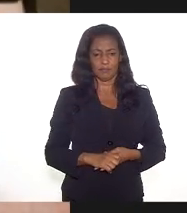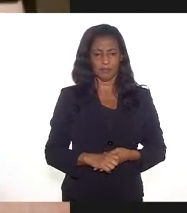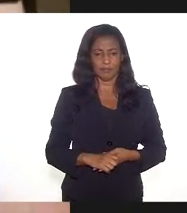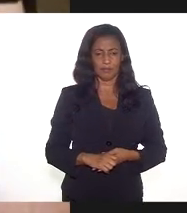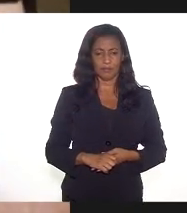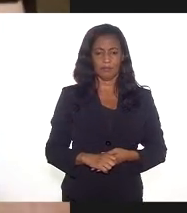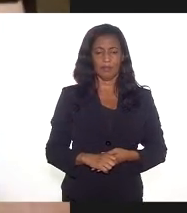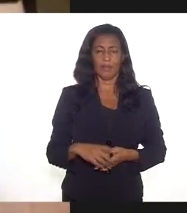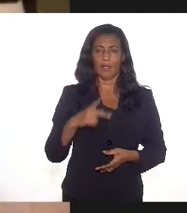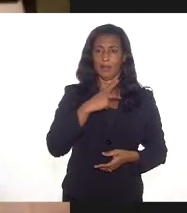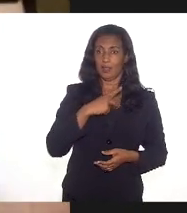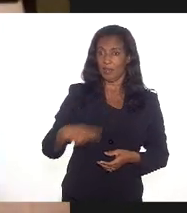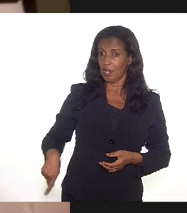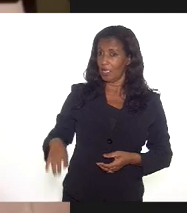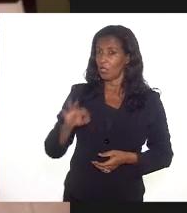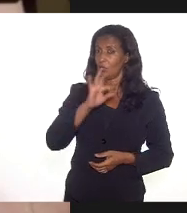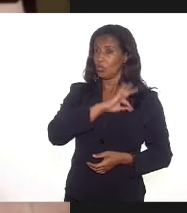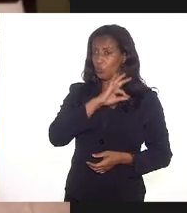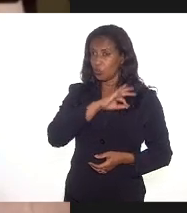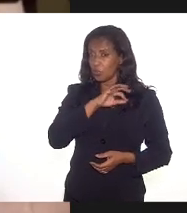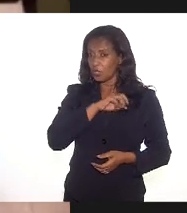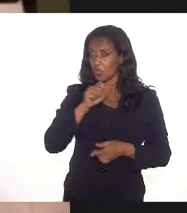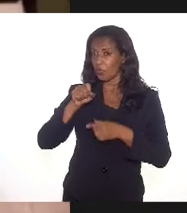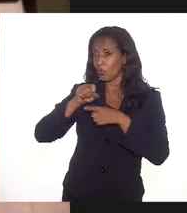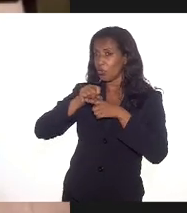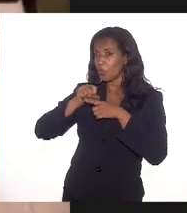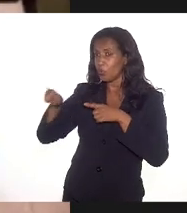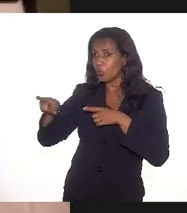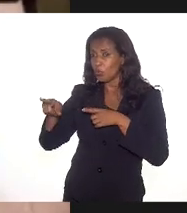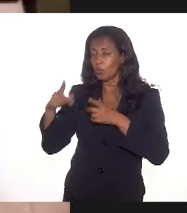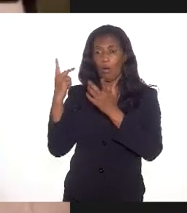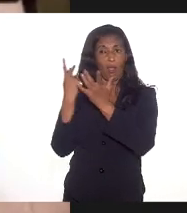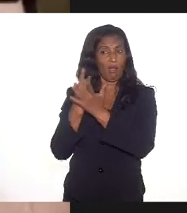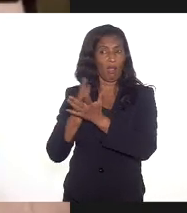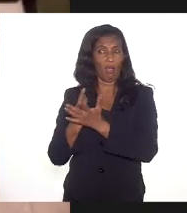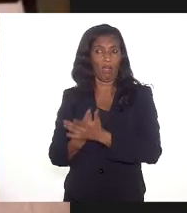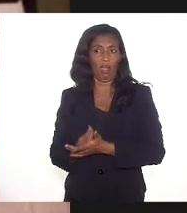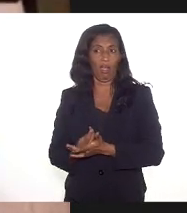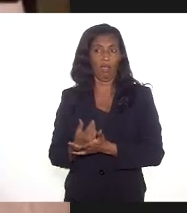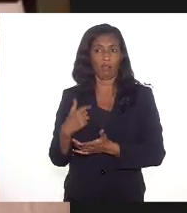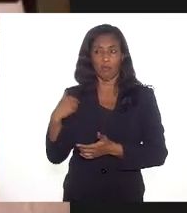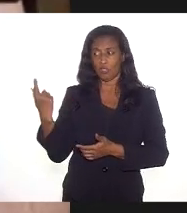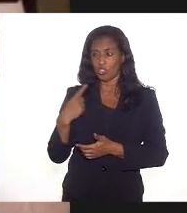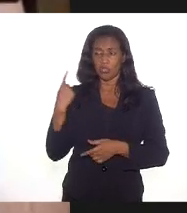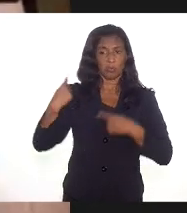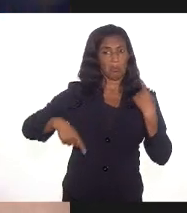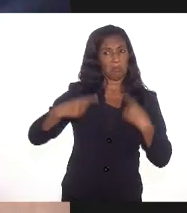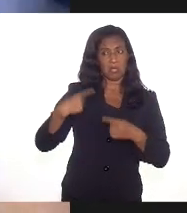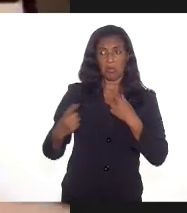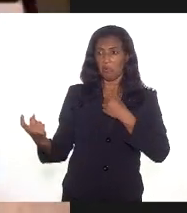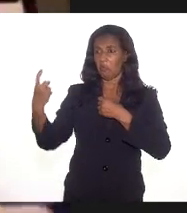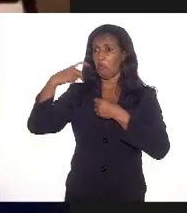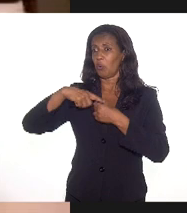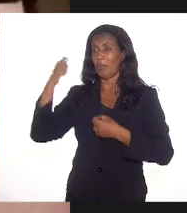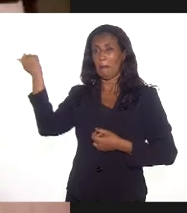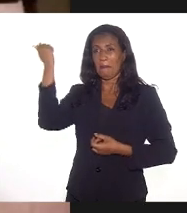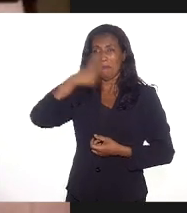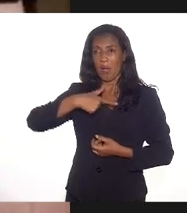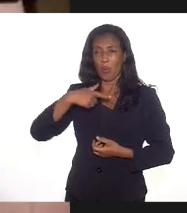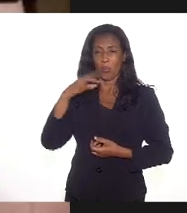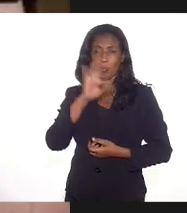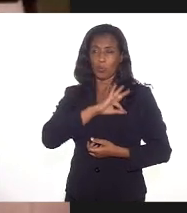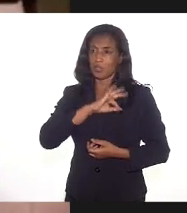Presidente, os policiais que foram expulsos indevidamente. A gente aqui não está brigando para que volte os maus